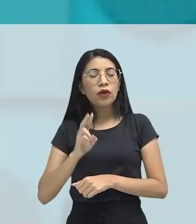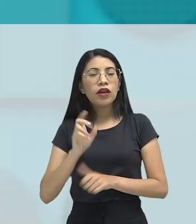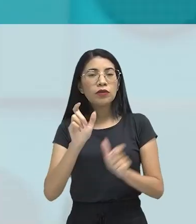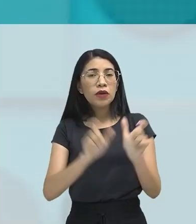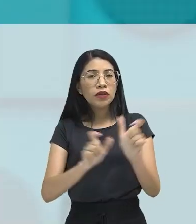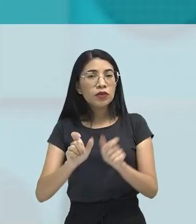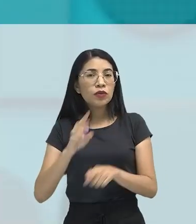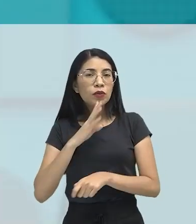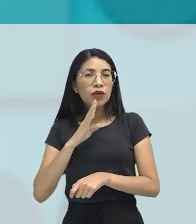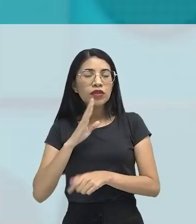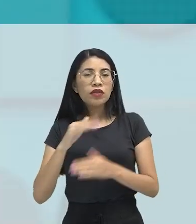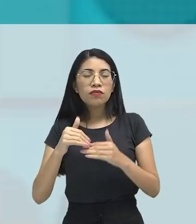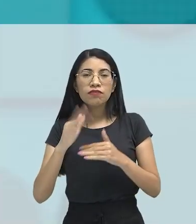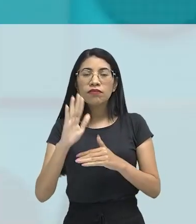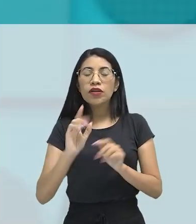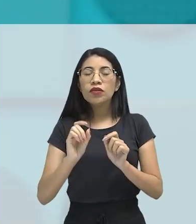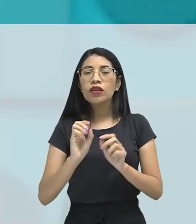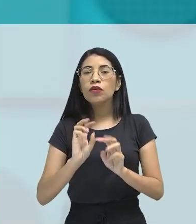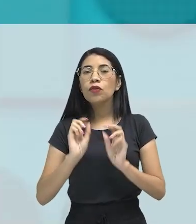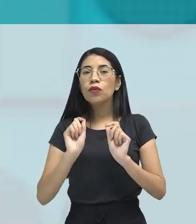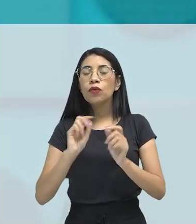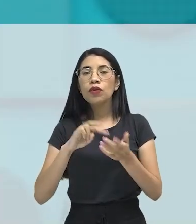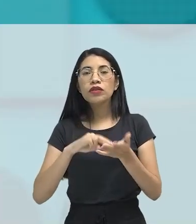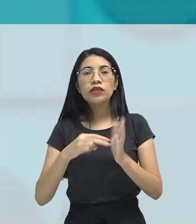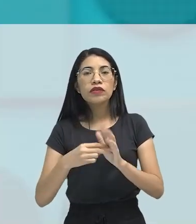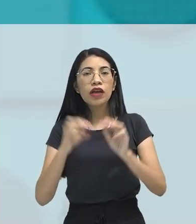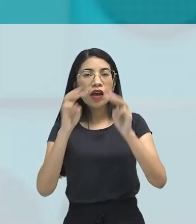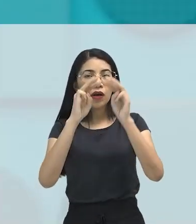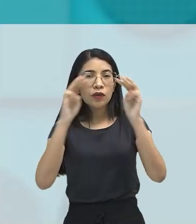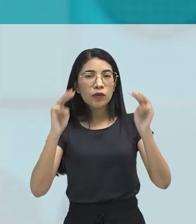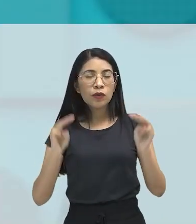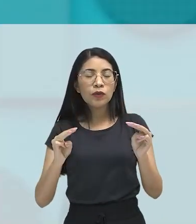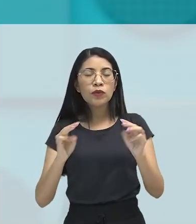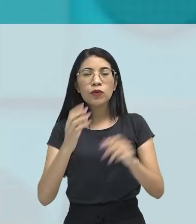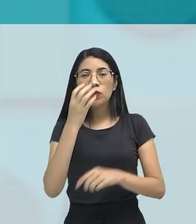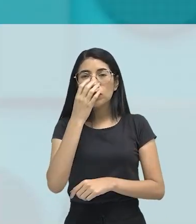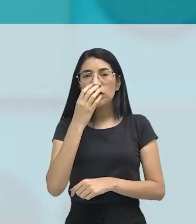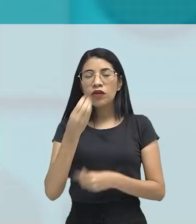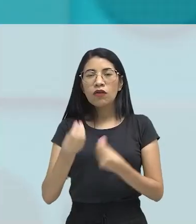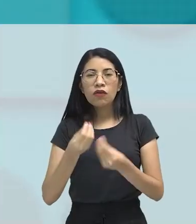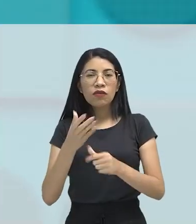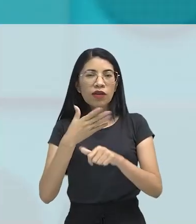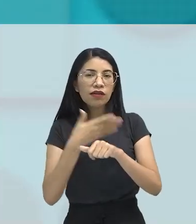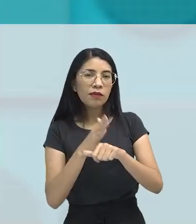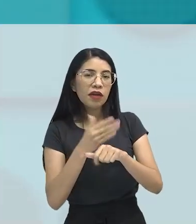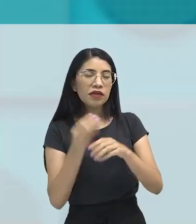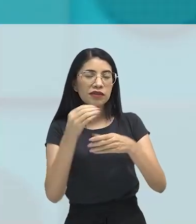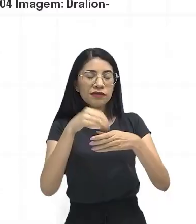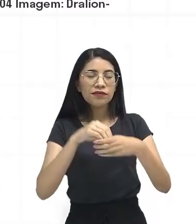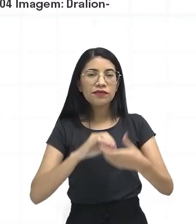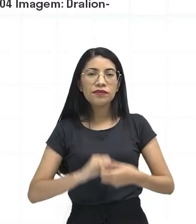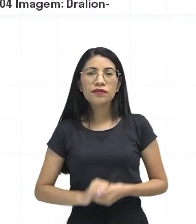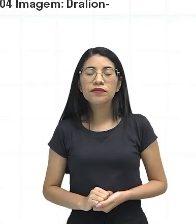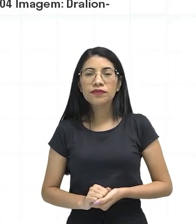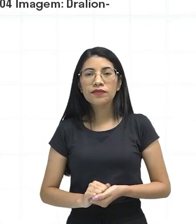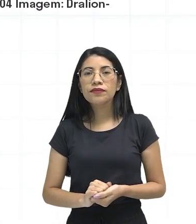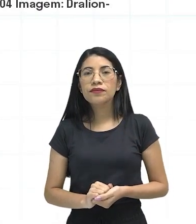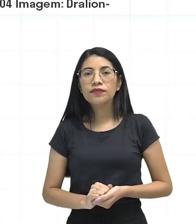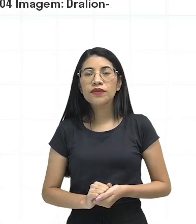um pouquinho mais do circo, tá? Das atividades que são desenvolvidas ali.